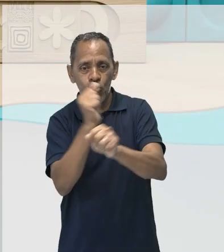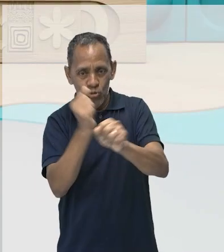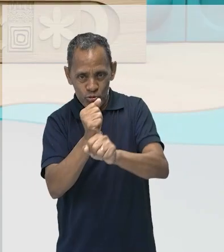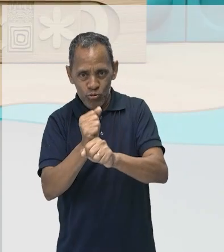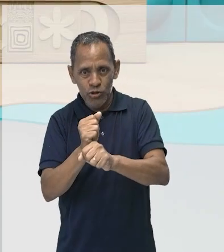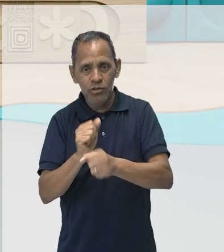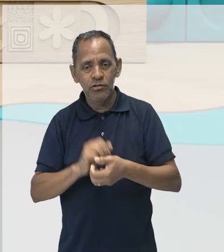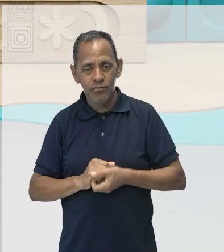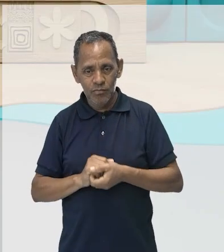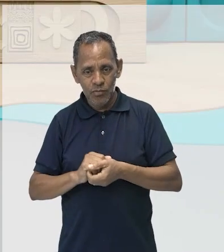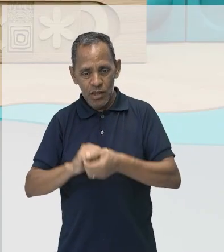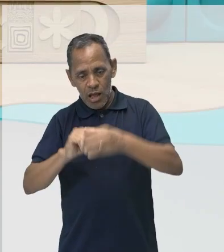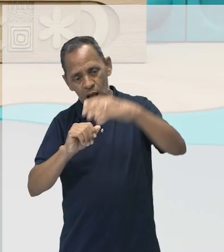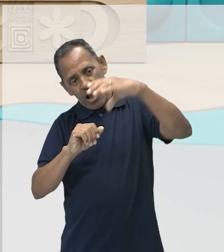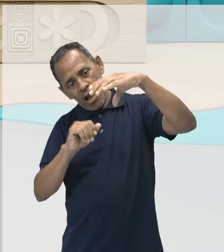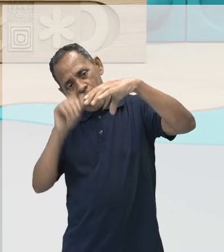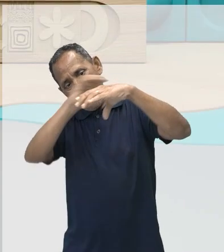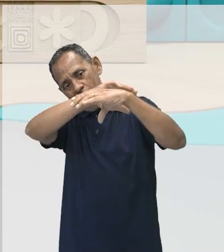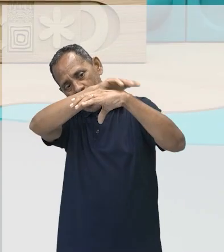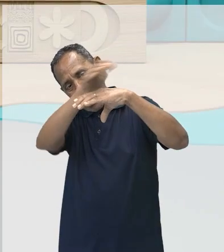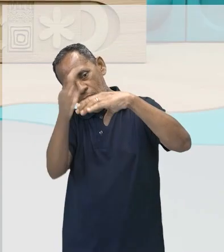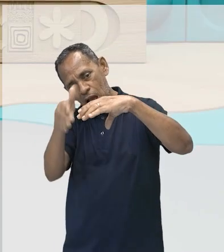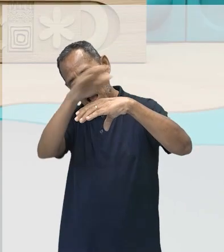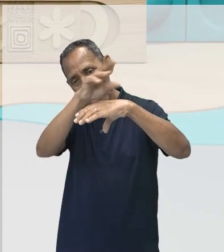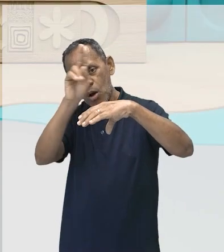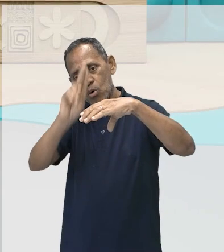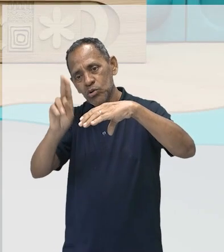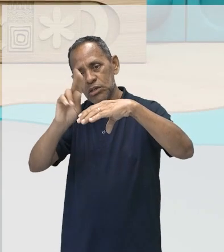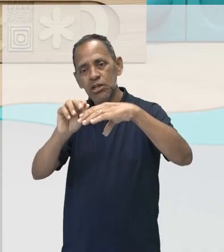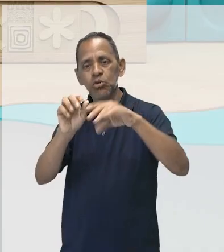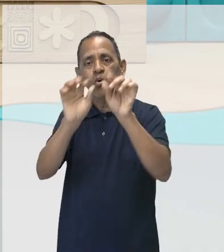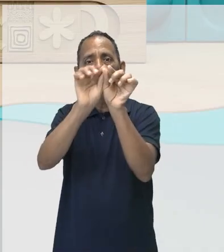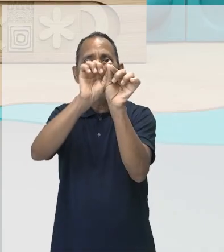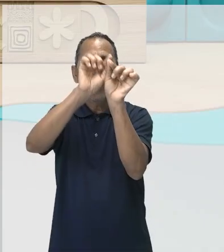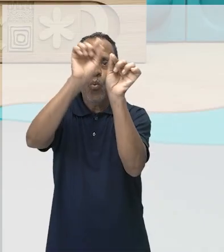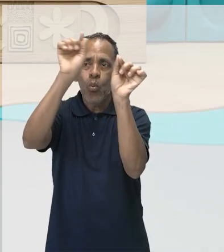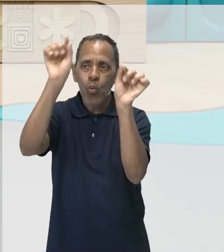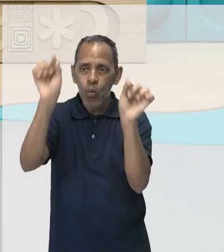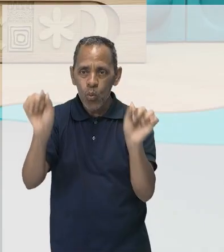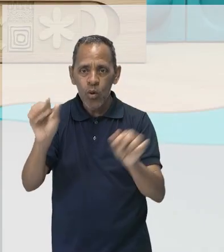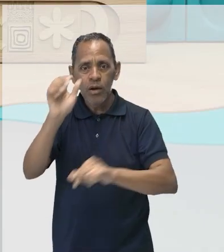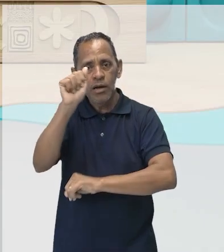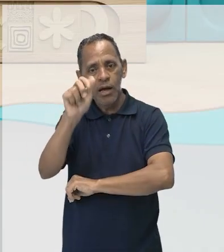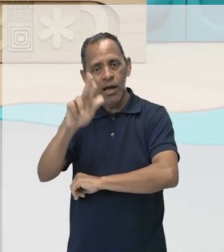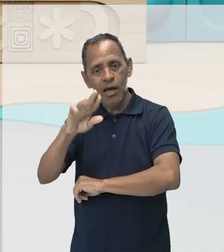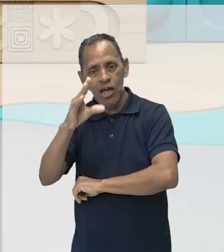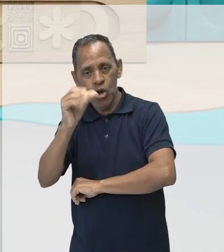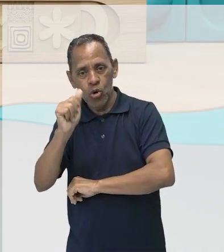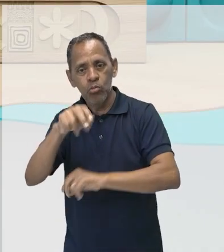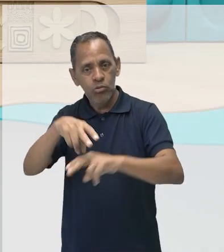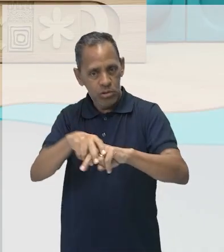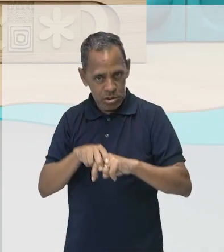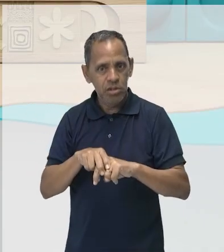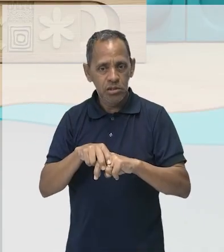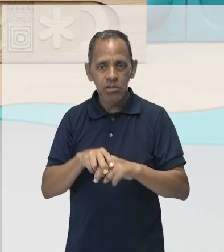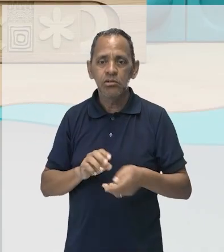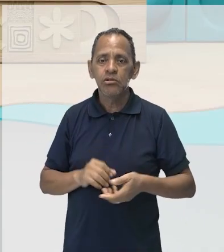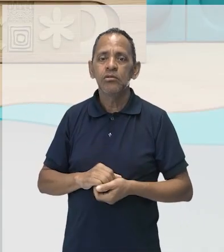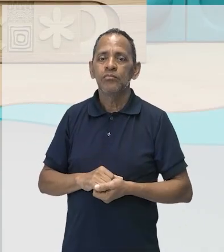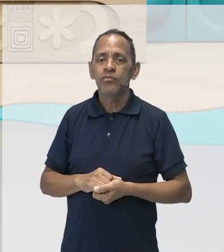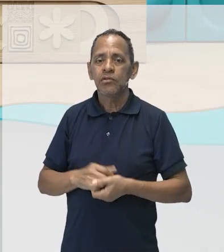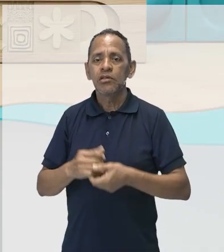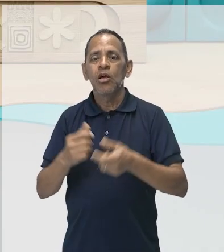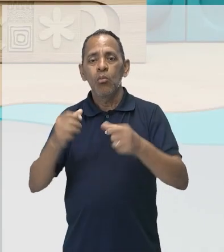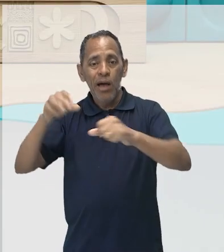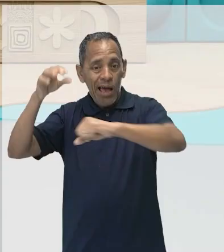foi construída, né? A forma, utilizando aço, por isso que ela é uma arquitetura o quê? Eclética,